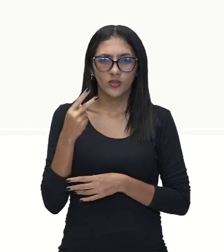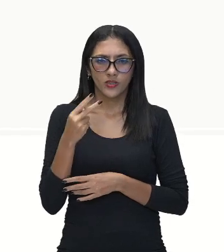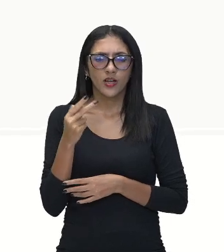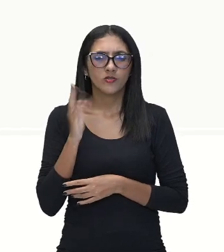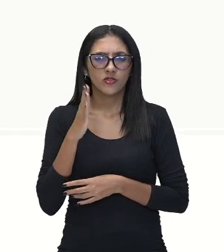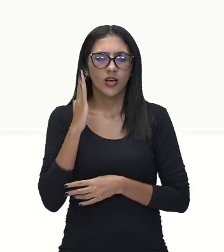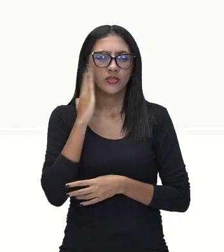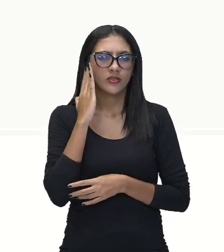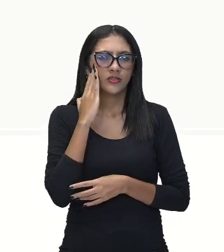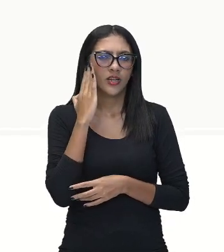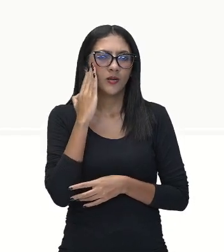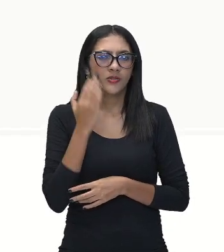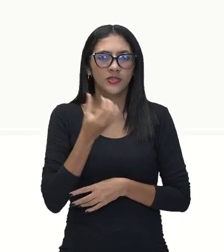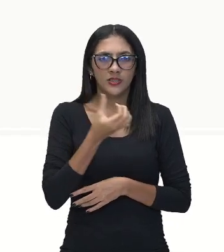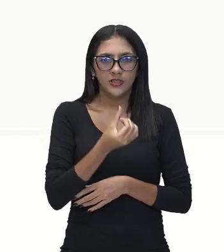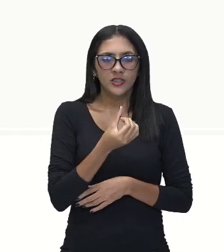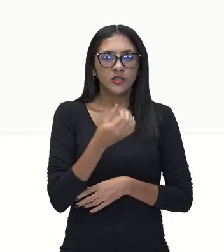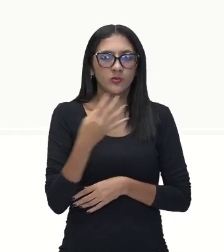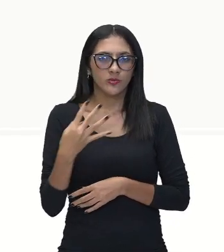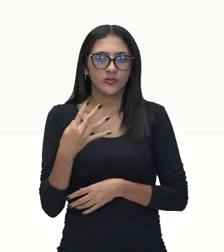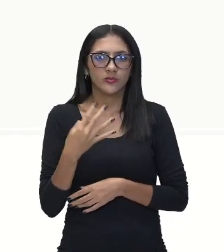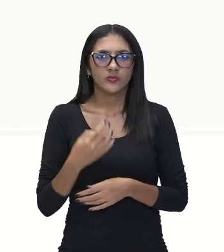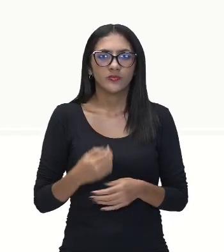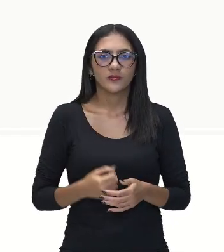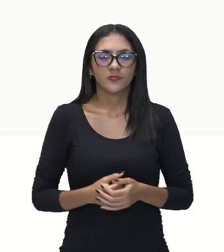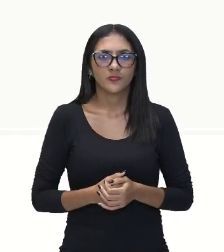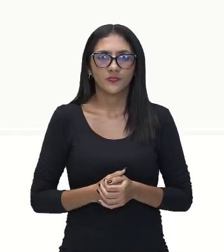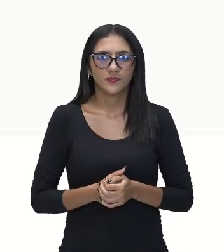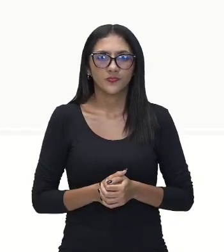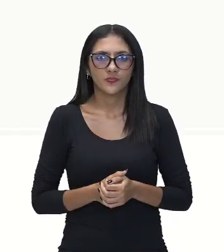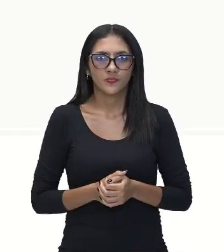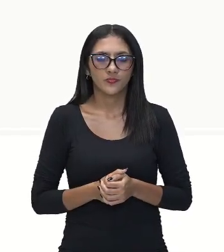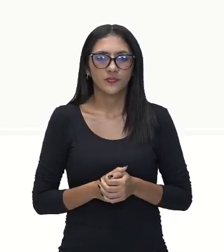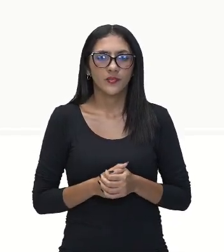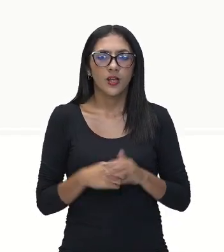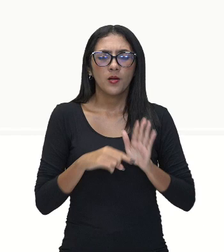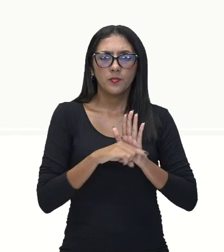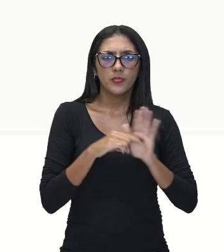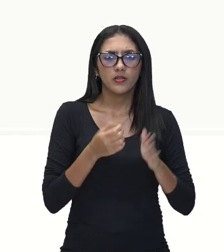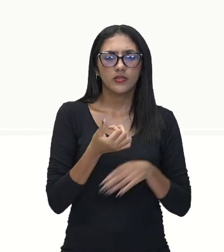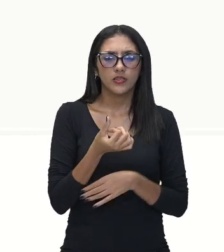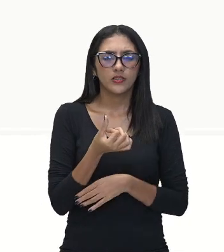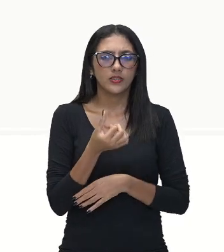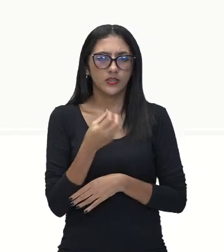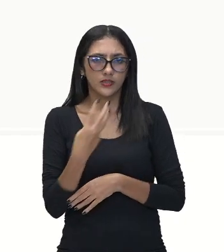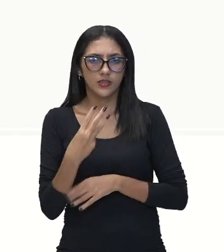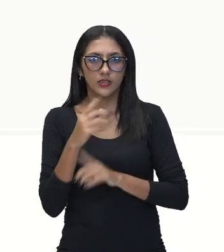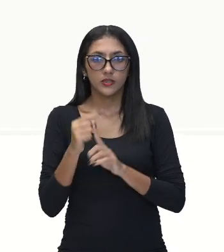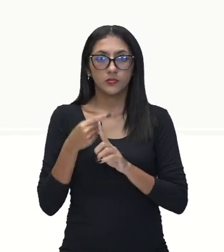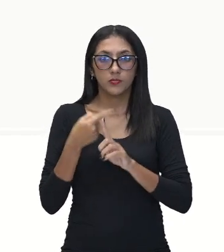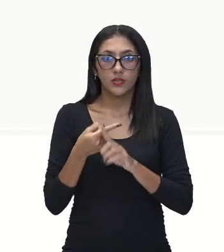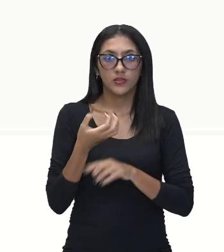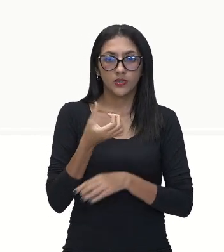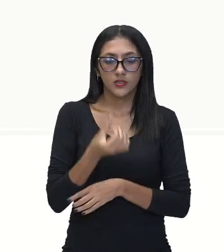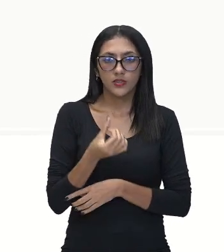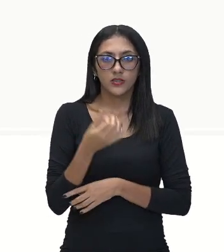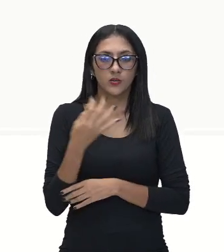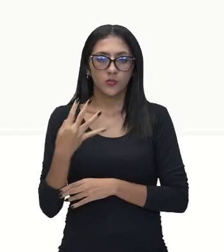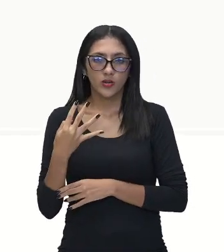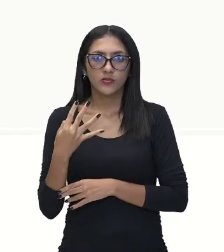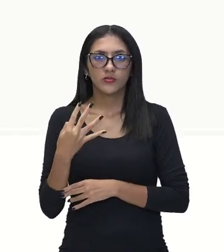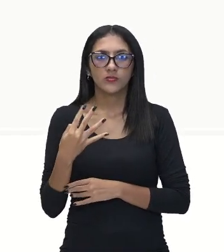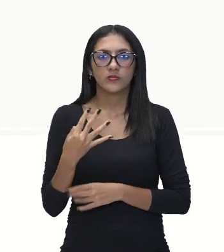é 64 beleza - 63 + 64 a resposta disso daí vai dar mais